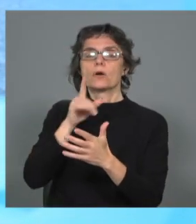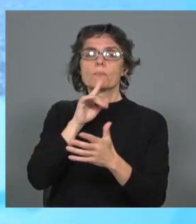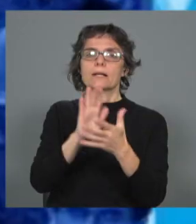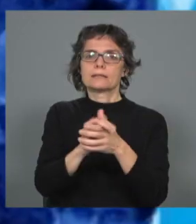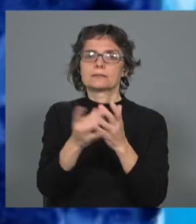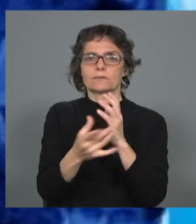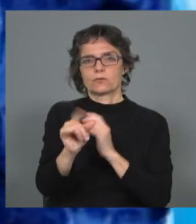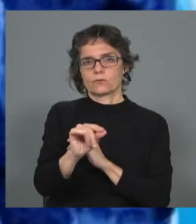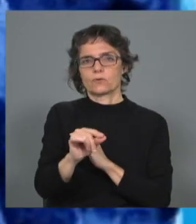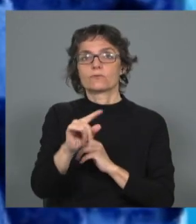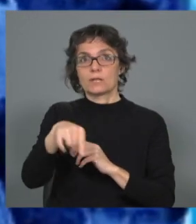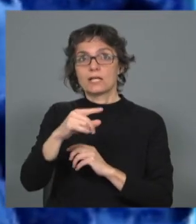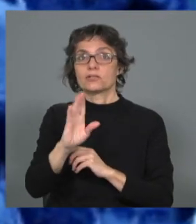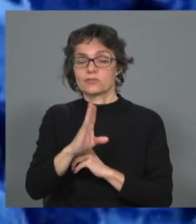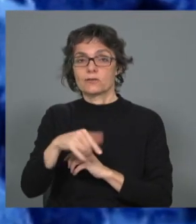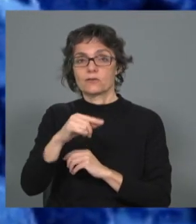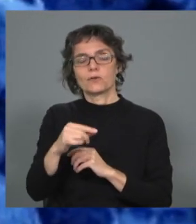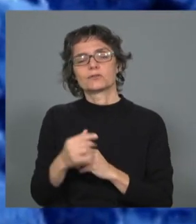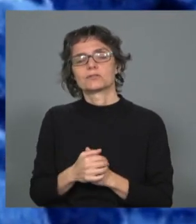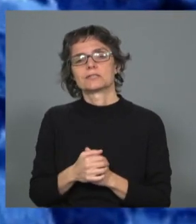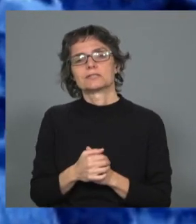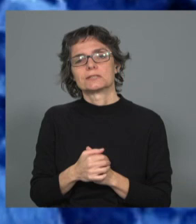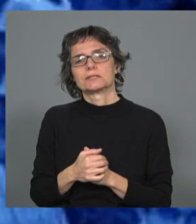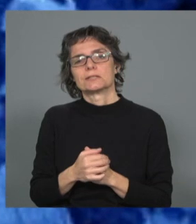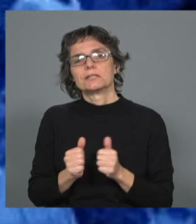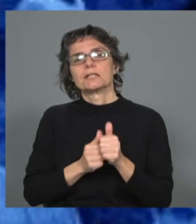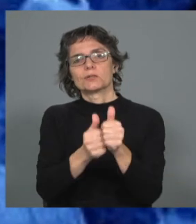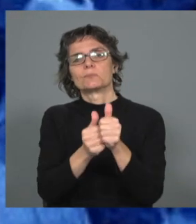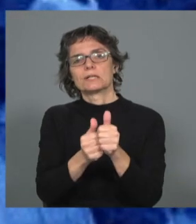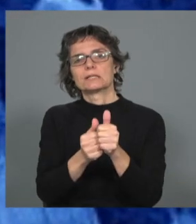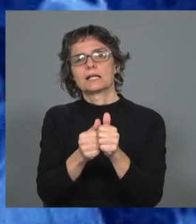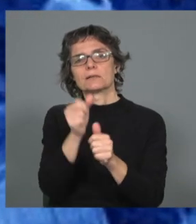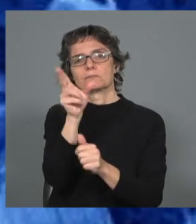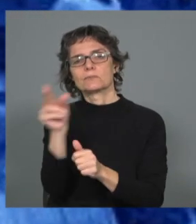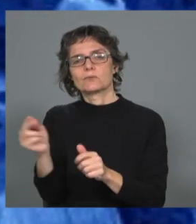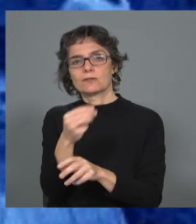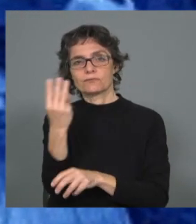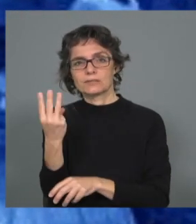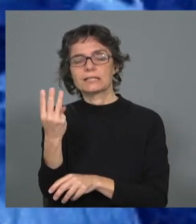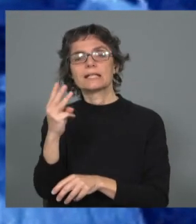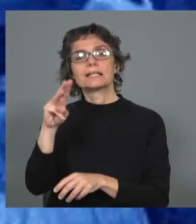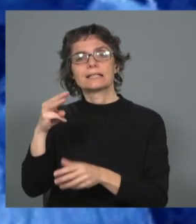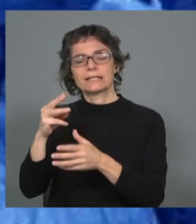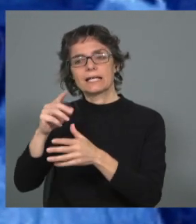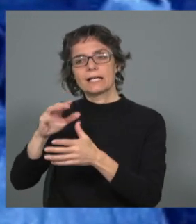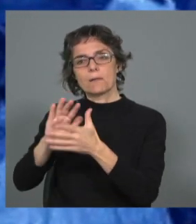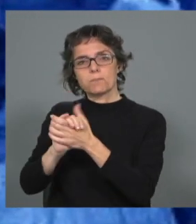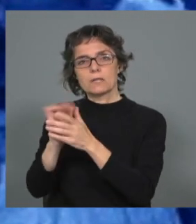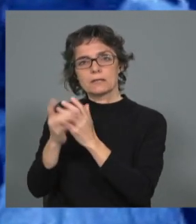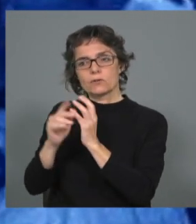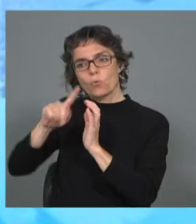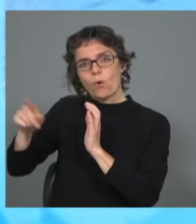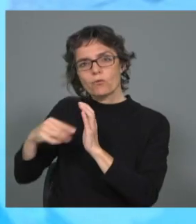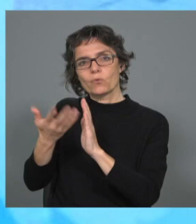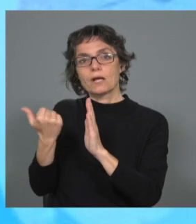religiosos de 3 casais que conseguiram a nulidade e conseguiram contrair matrimónio religioso depois. É muito gratificante. Para